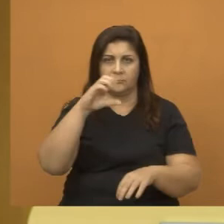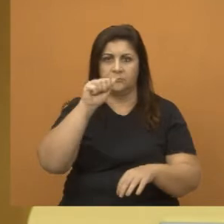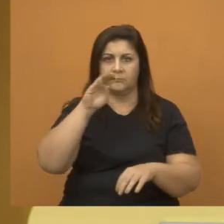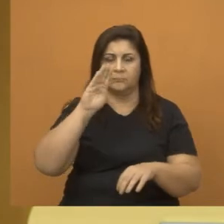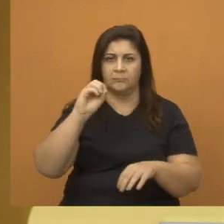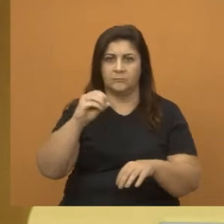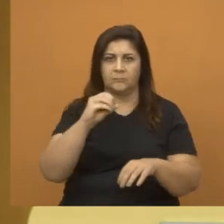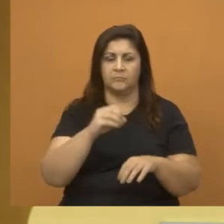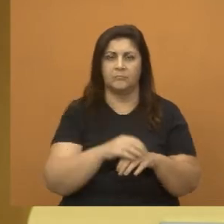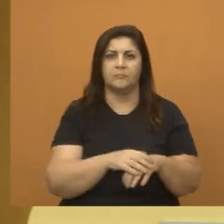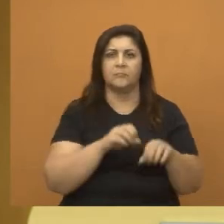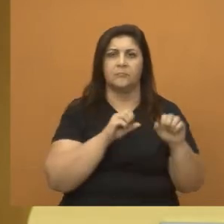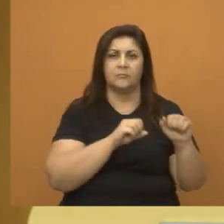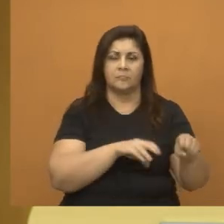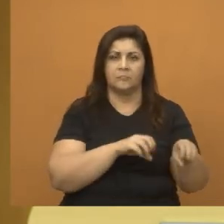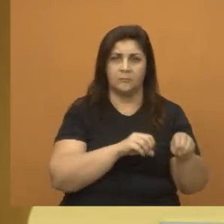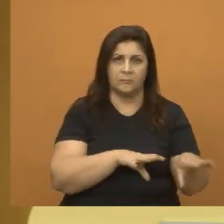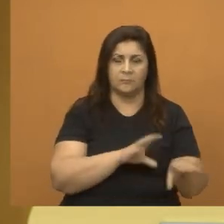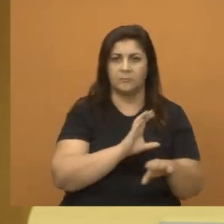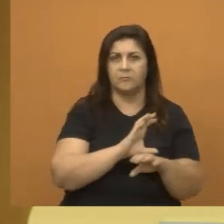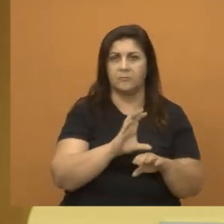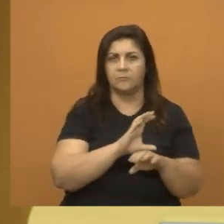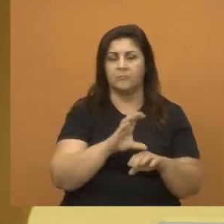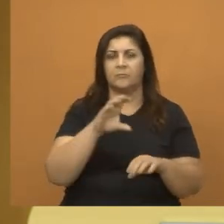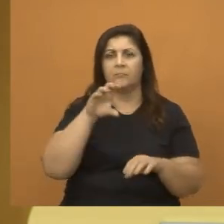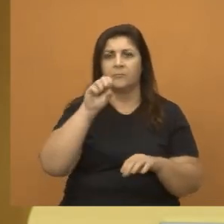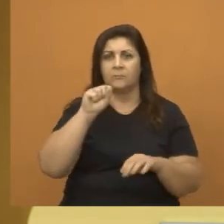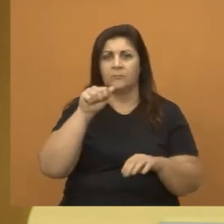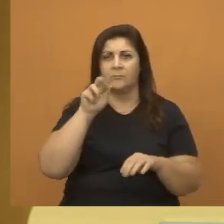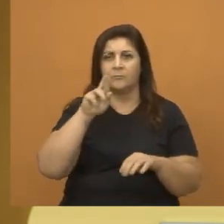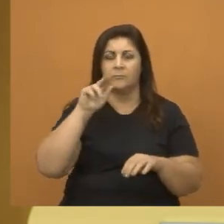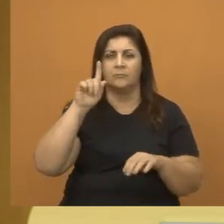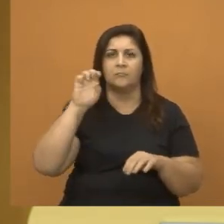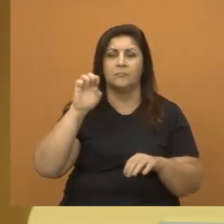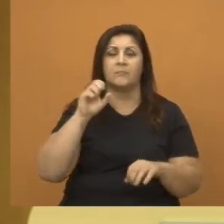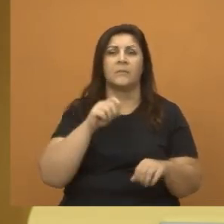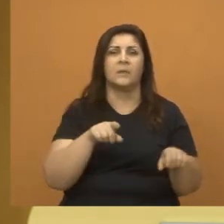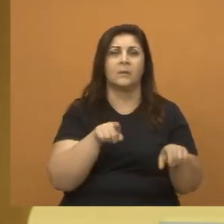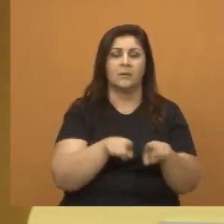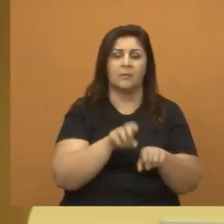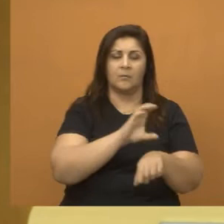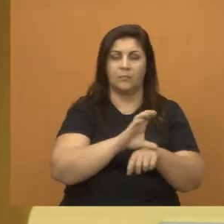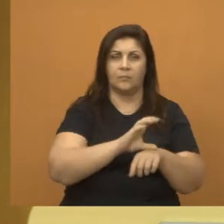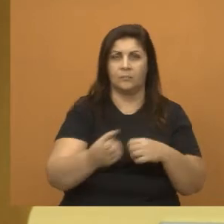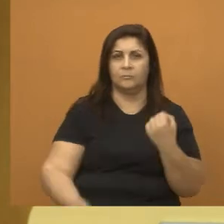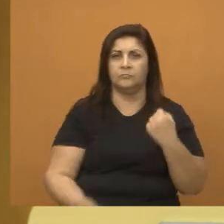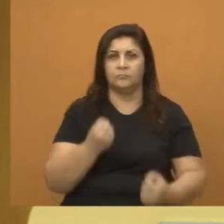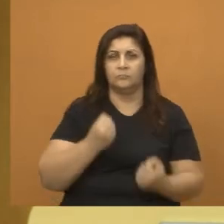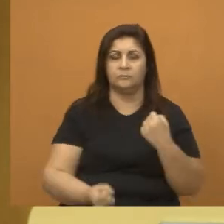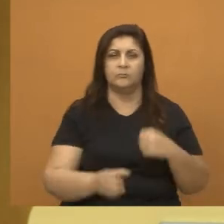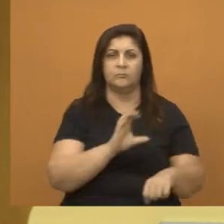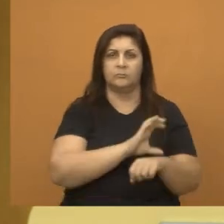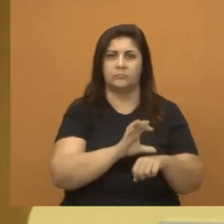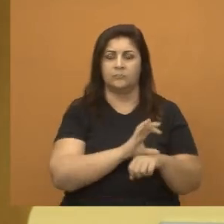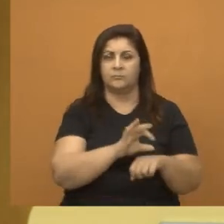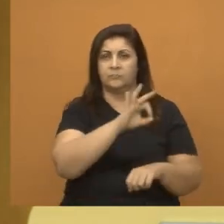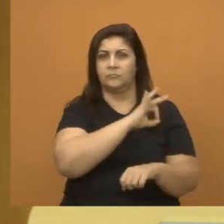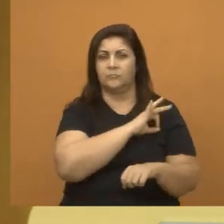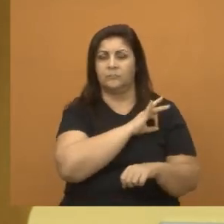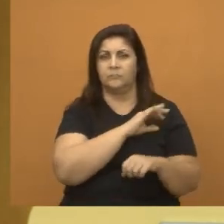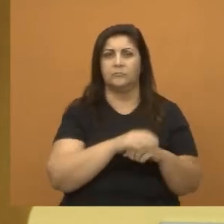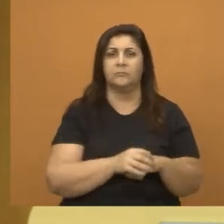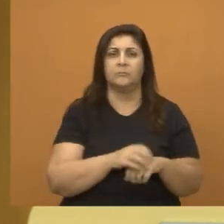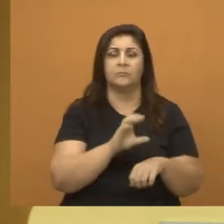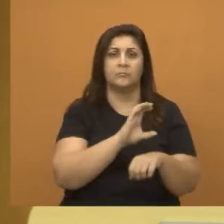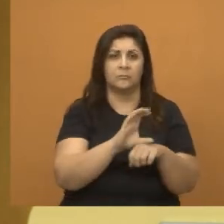sargento de infantaria curso de educação física do exército curso de polícia do exército curso de investigação